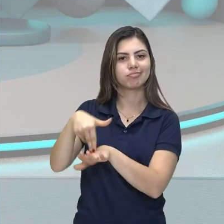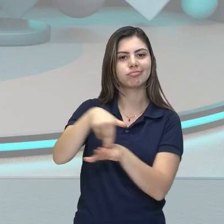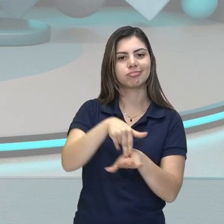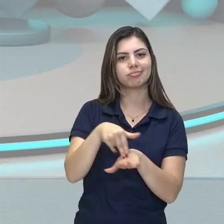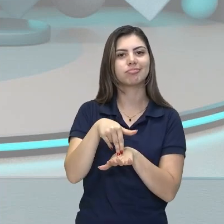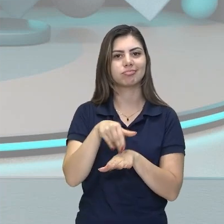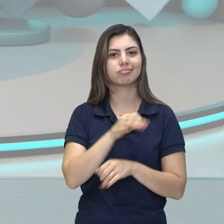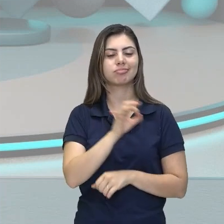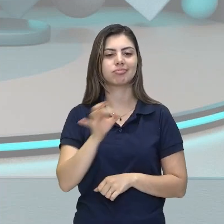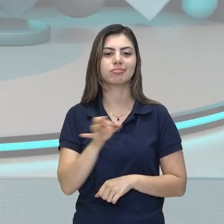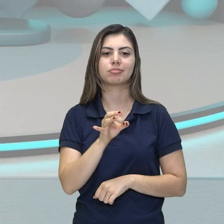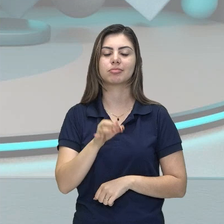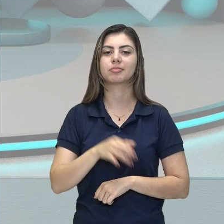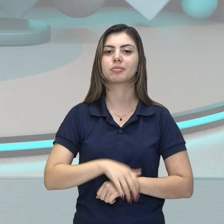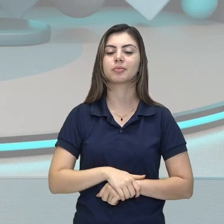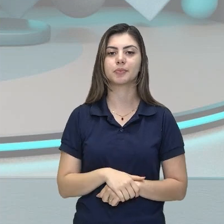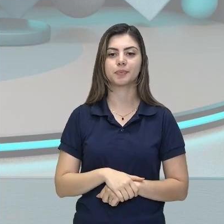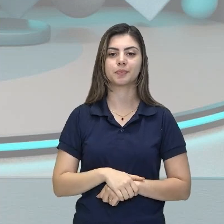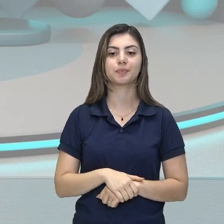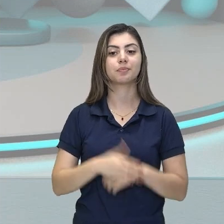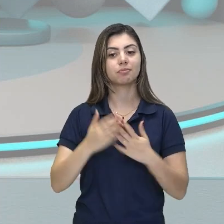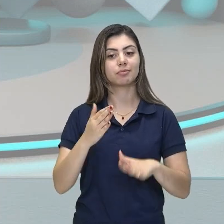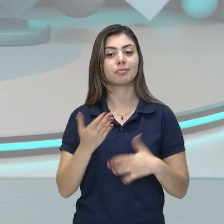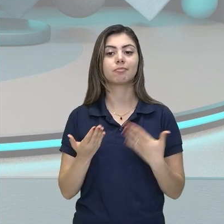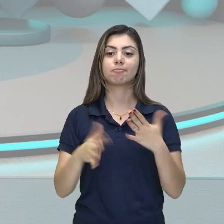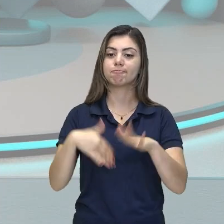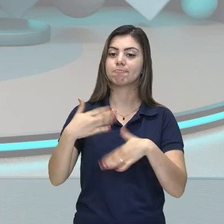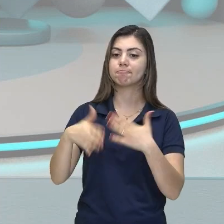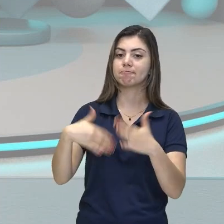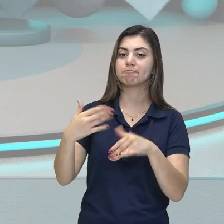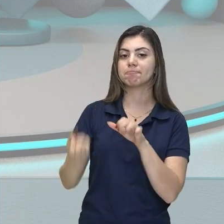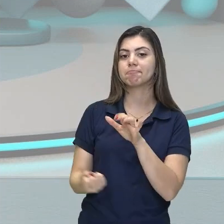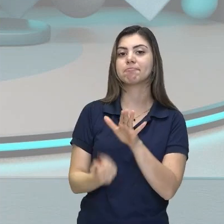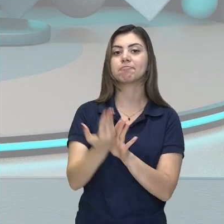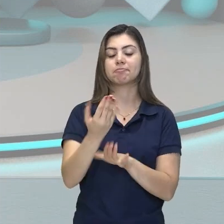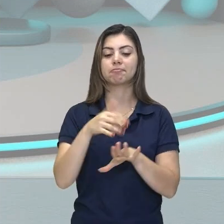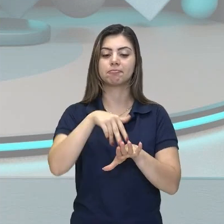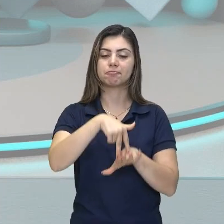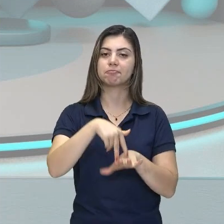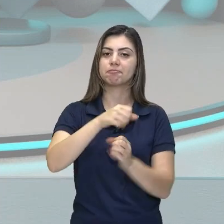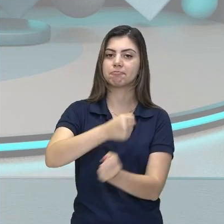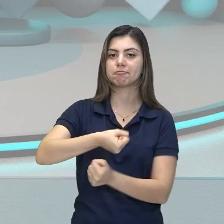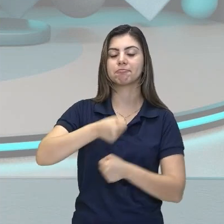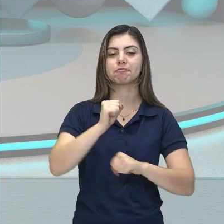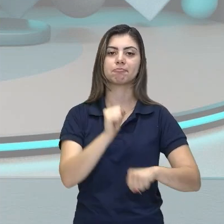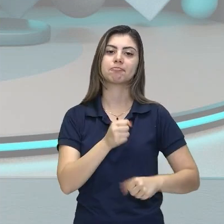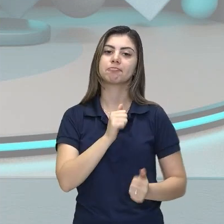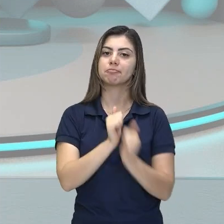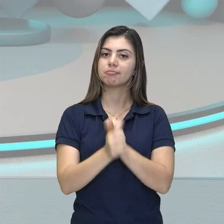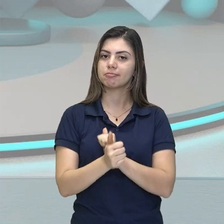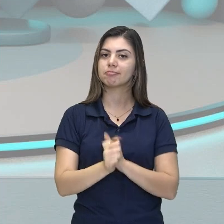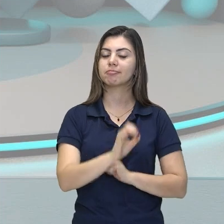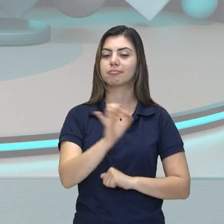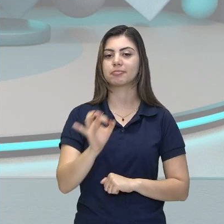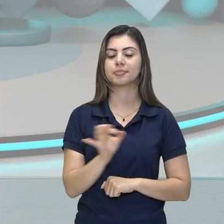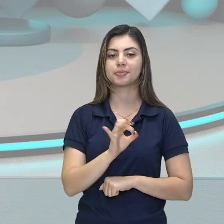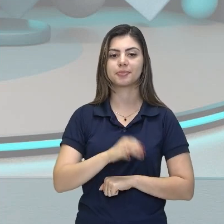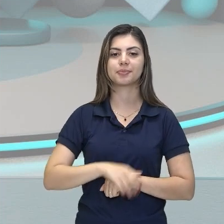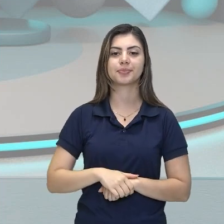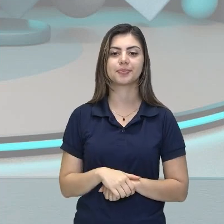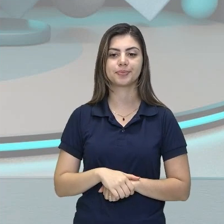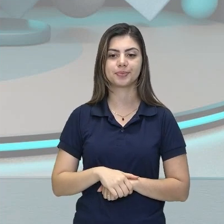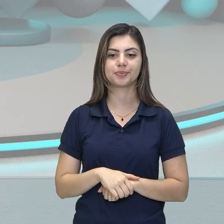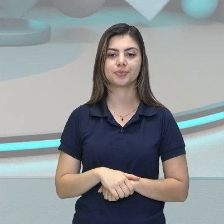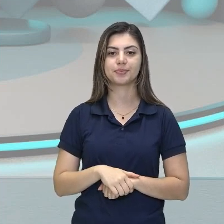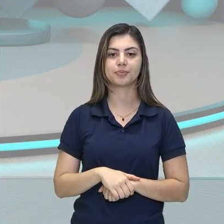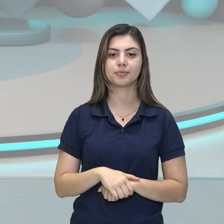no mar, aos seus alunos. E aí que se iniciou toda essa modalidade do SUP, ok?